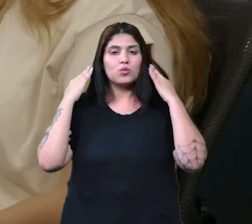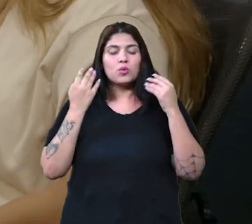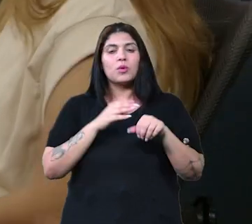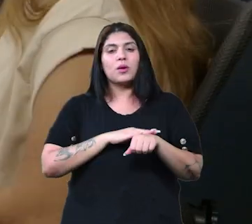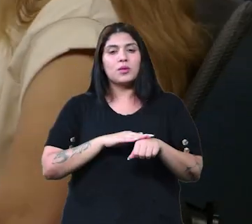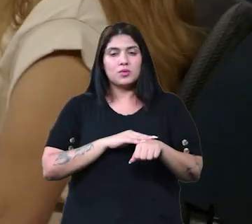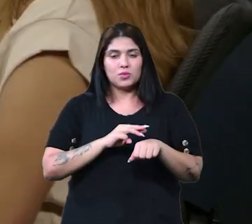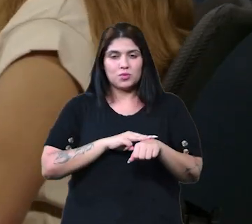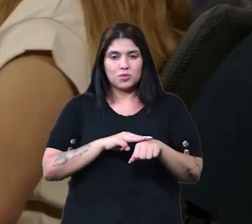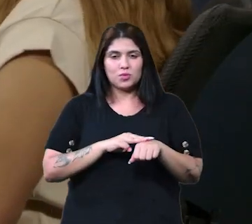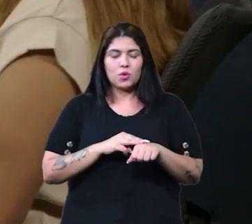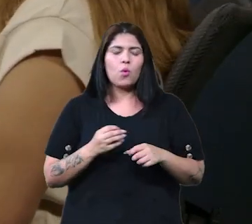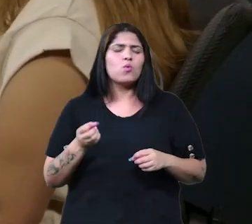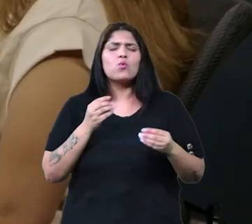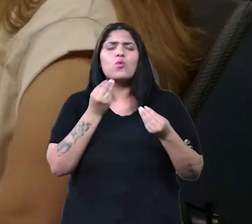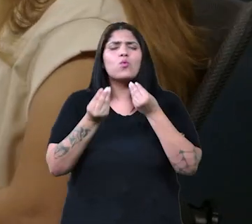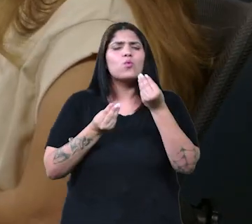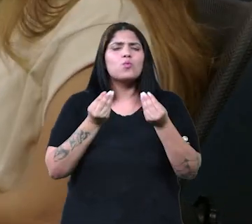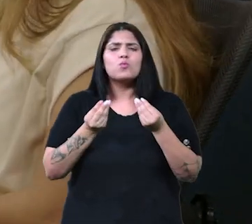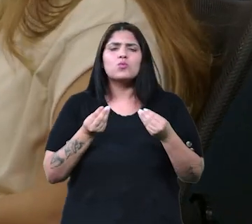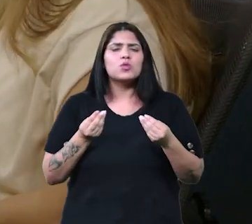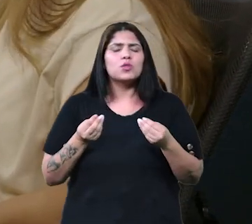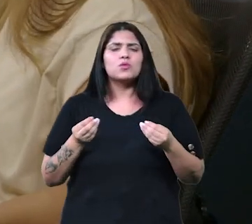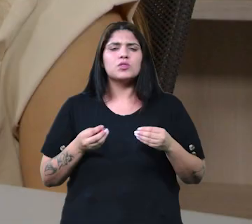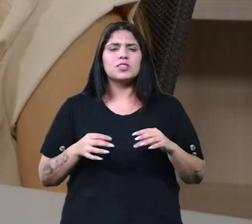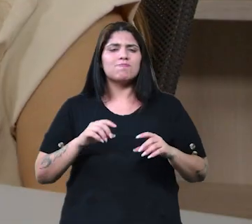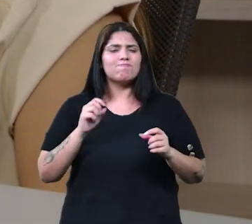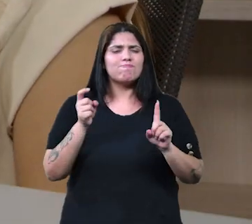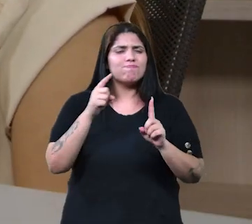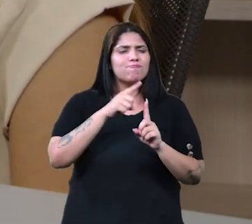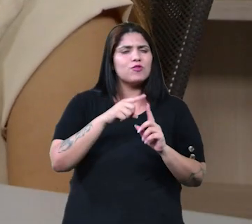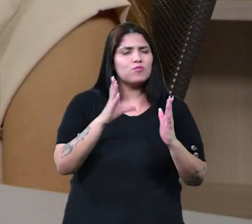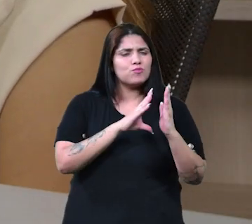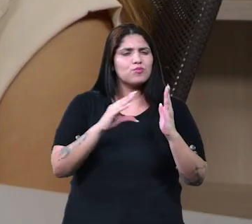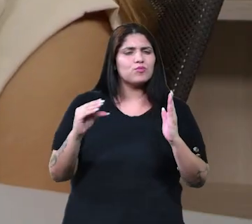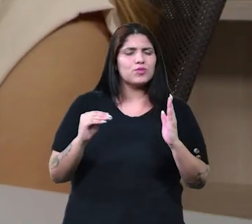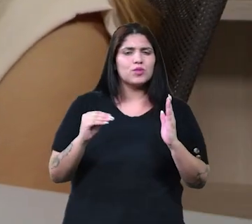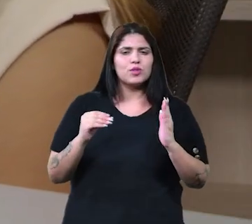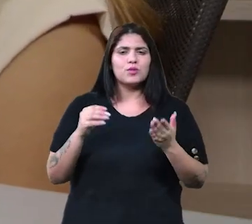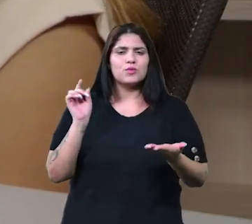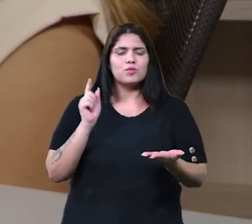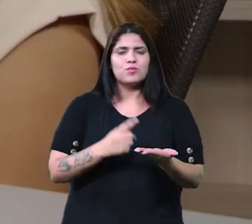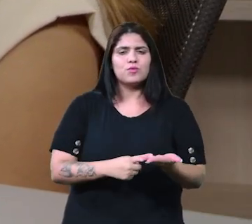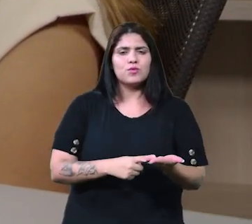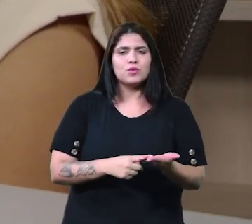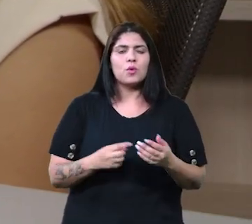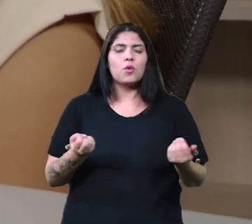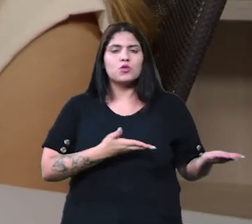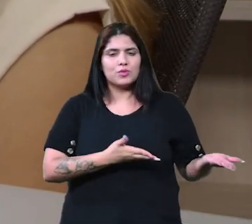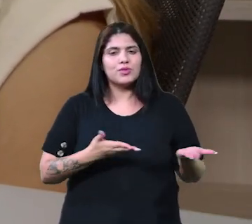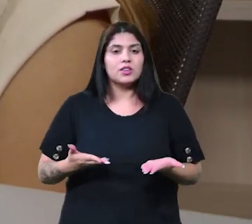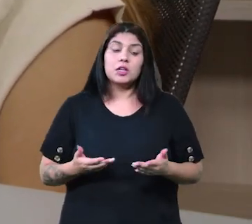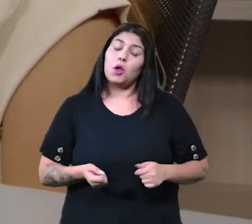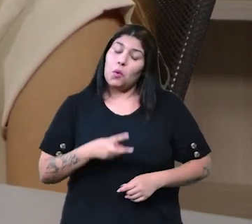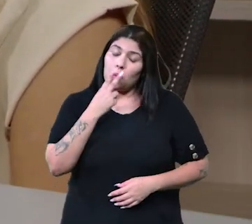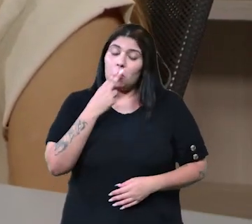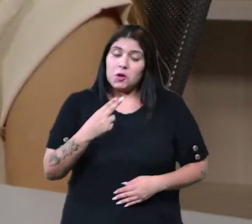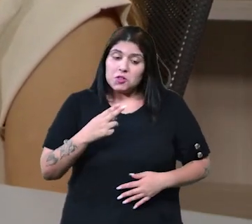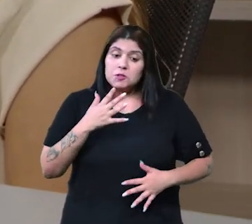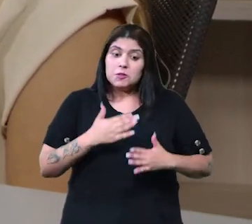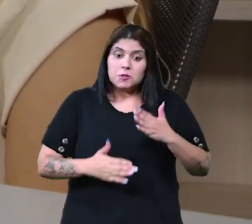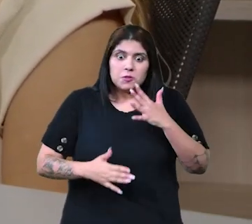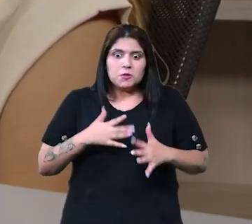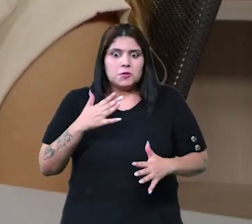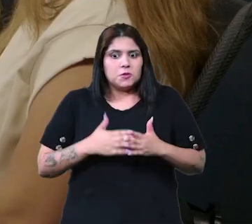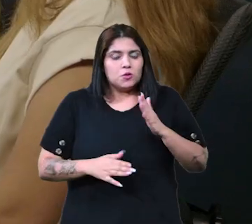hospitalidade? Duda, ainda existe muita confusão no conceito sobre hospitalidade,